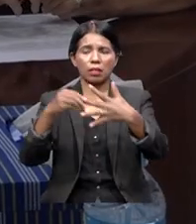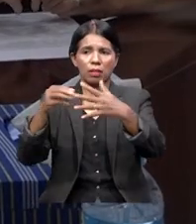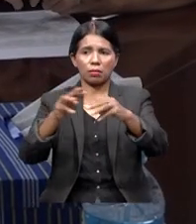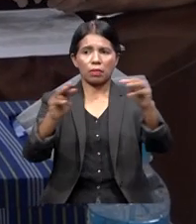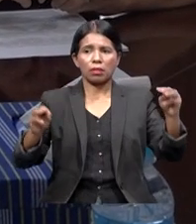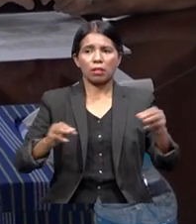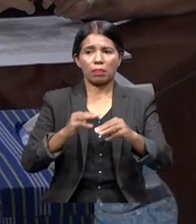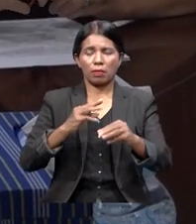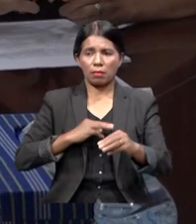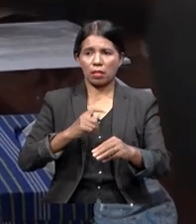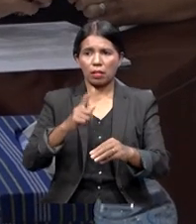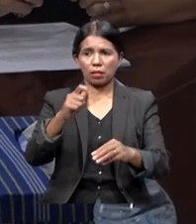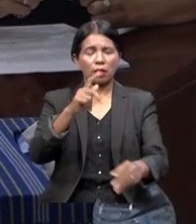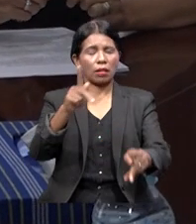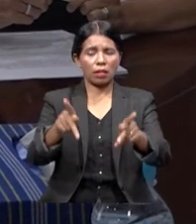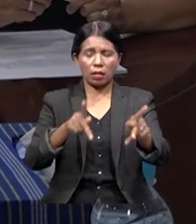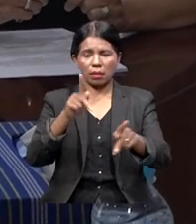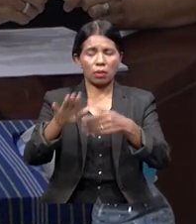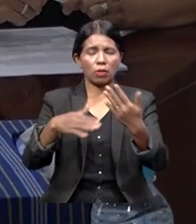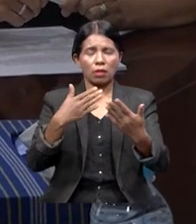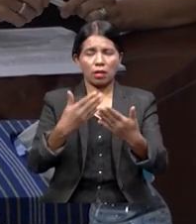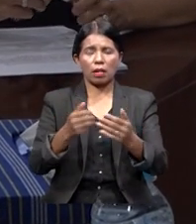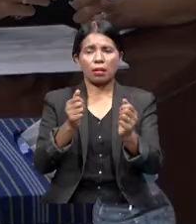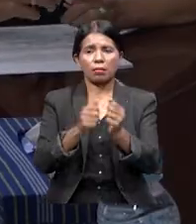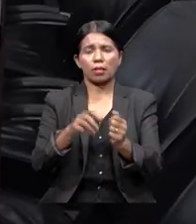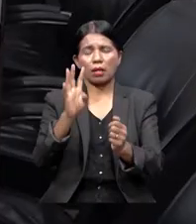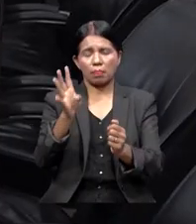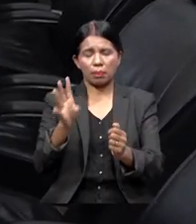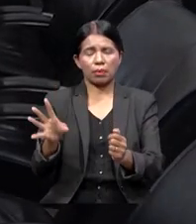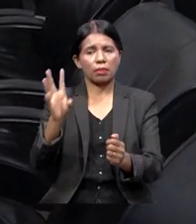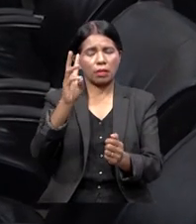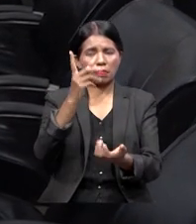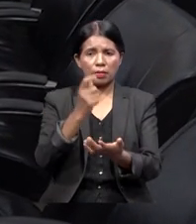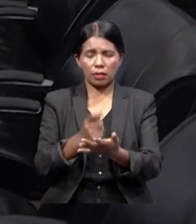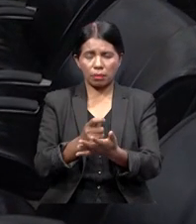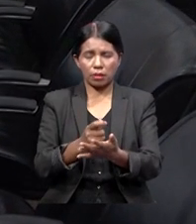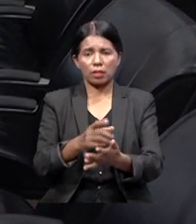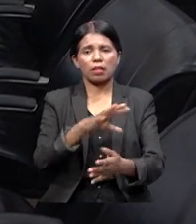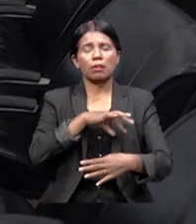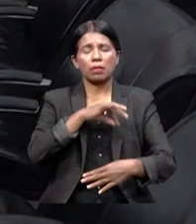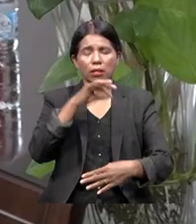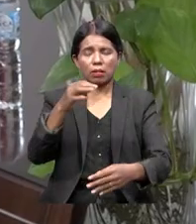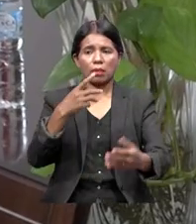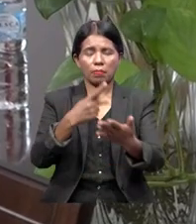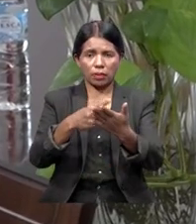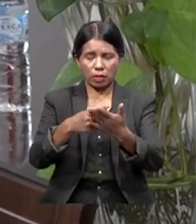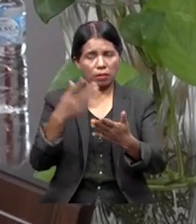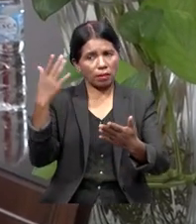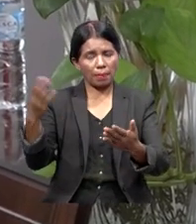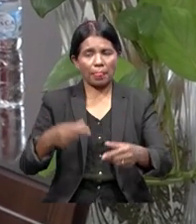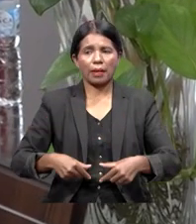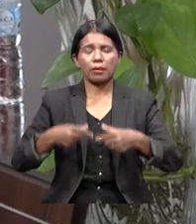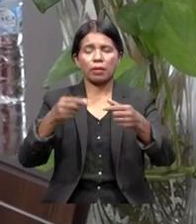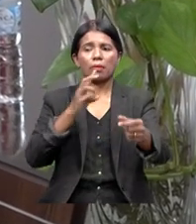município Manatoto, numa comunidade quase rio Adlorestinen, Maxi-Sai, beneficiário para o projeto refere. Projeto nesse